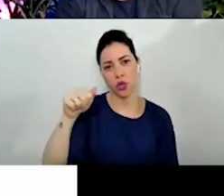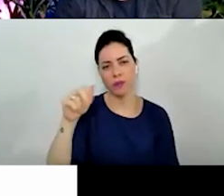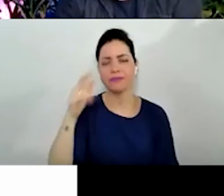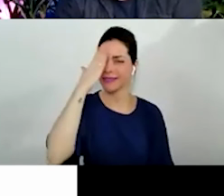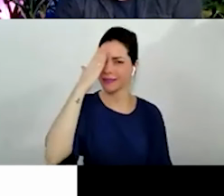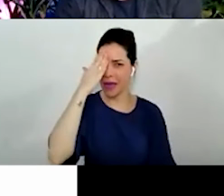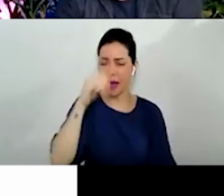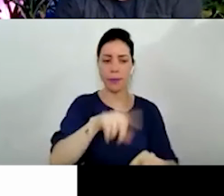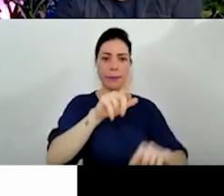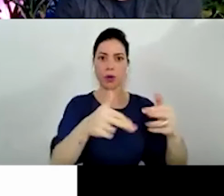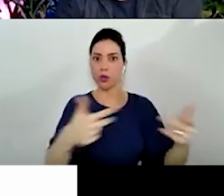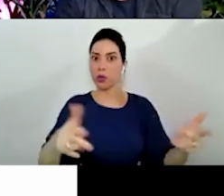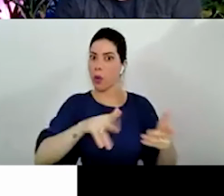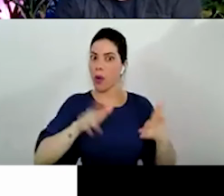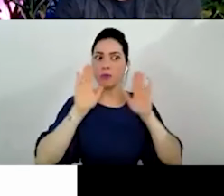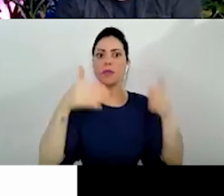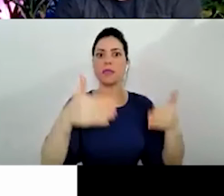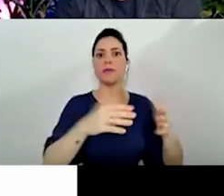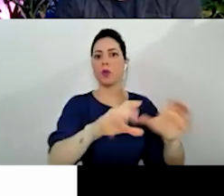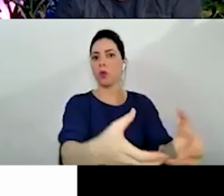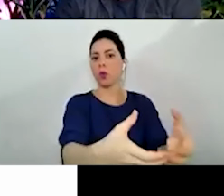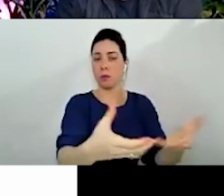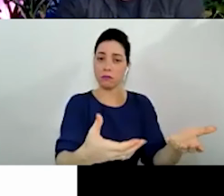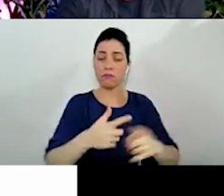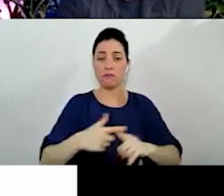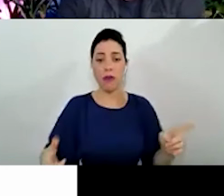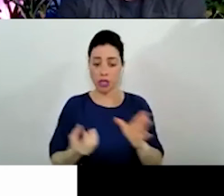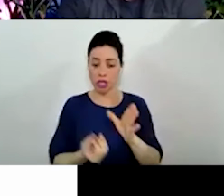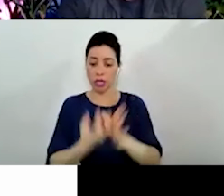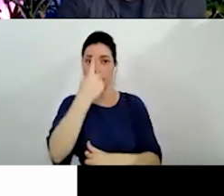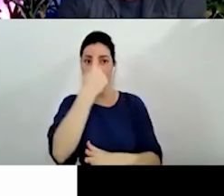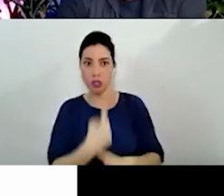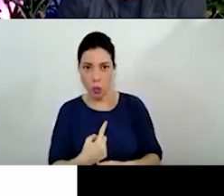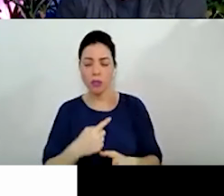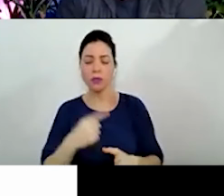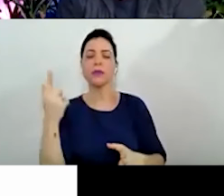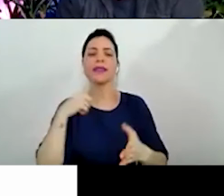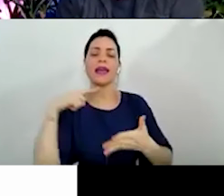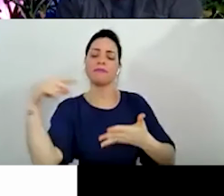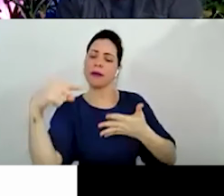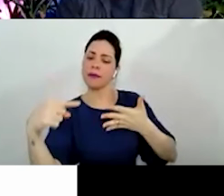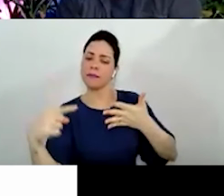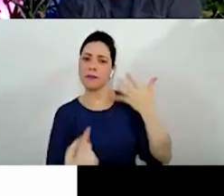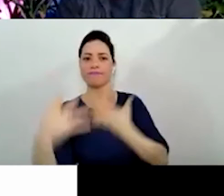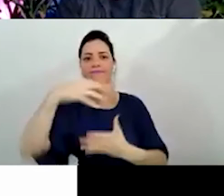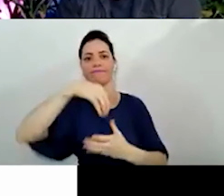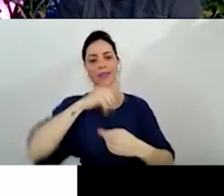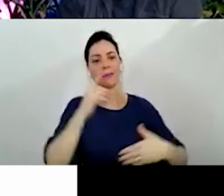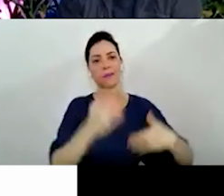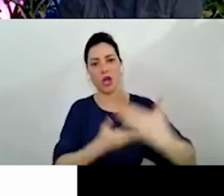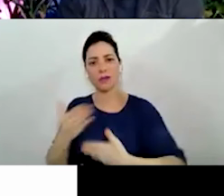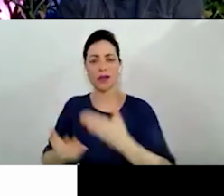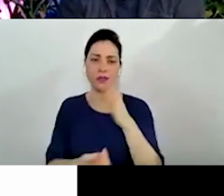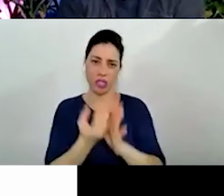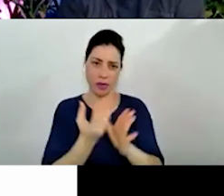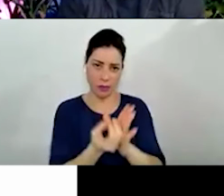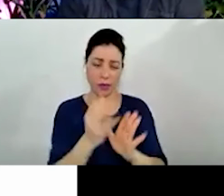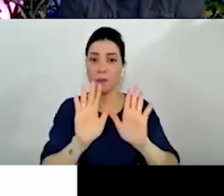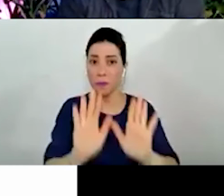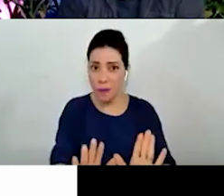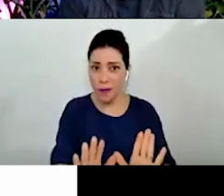específico para um determinado grupo acaba sendo criado personas e você tem uma série de outras questões envolvidas aí nesse processo mas